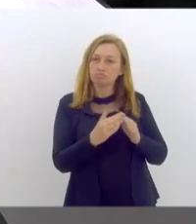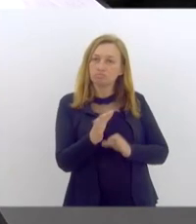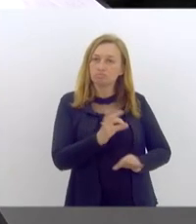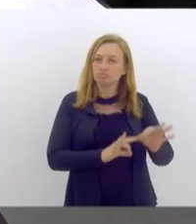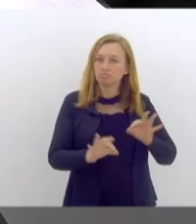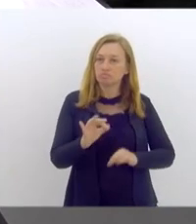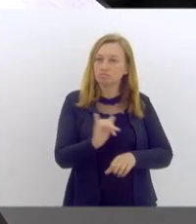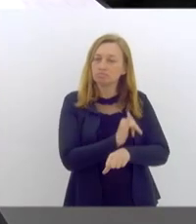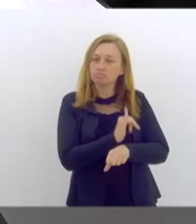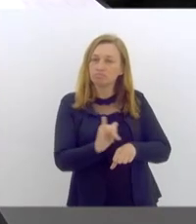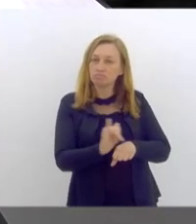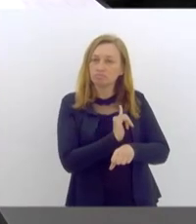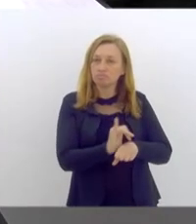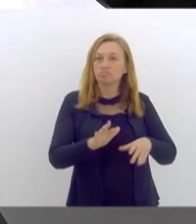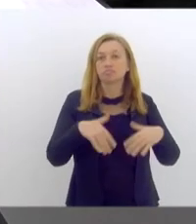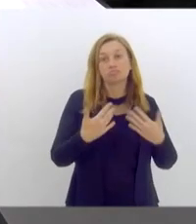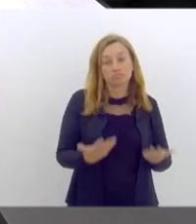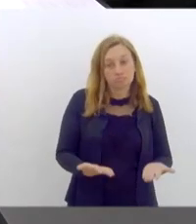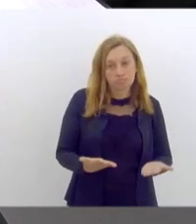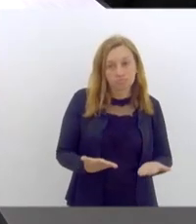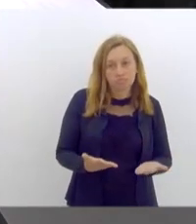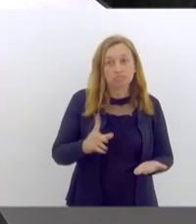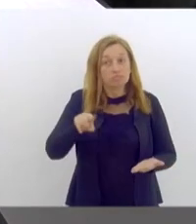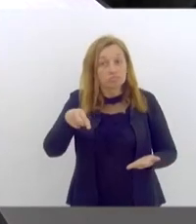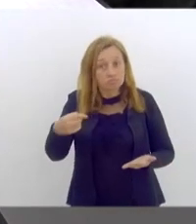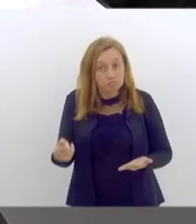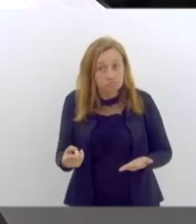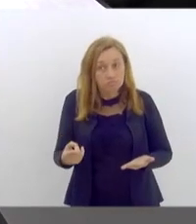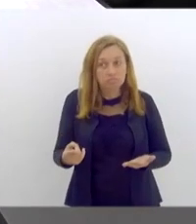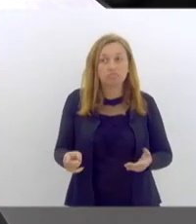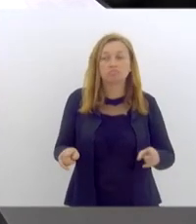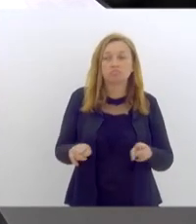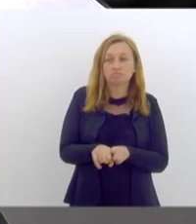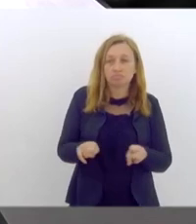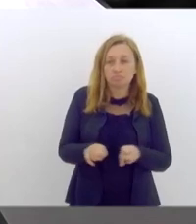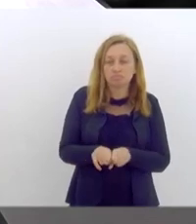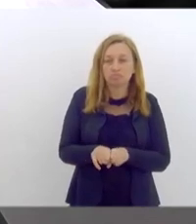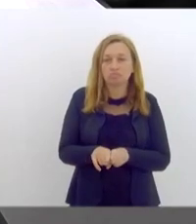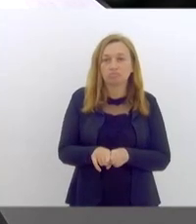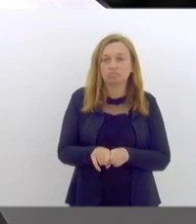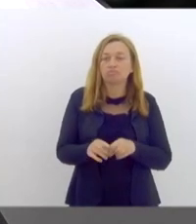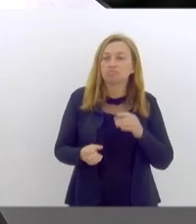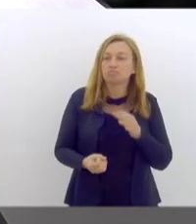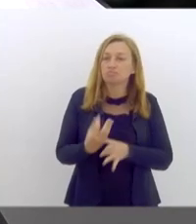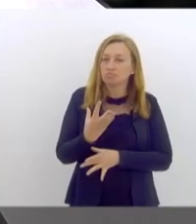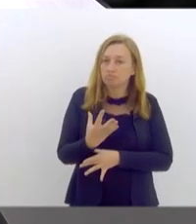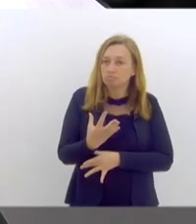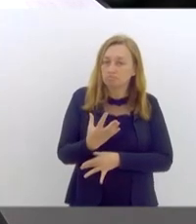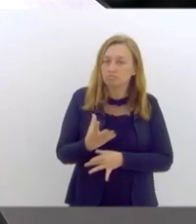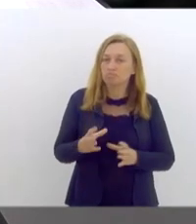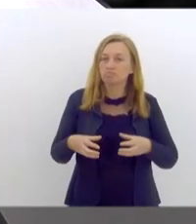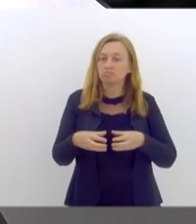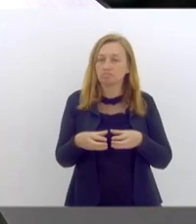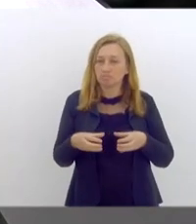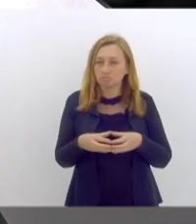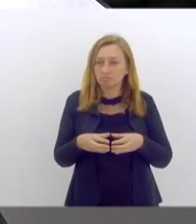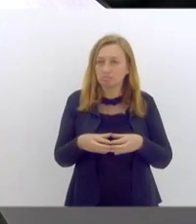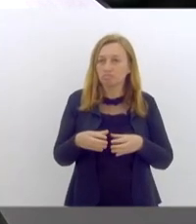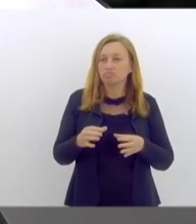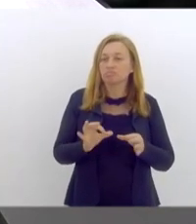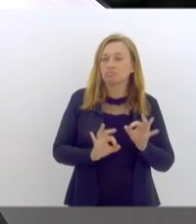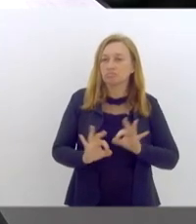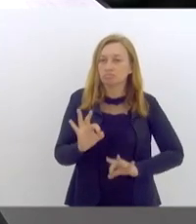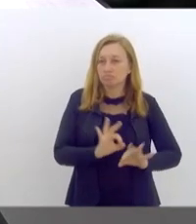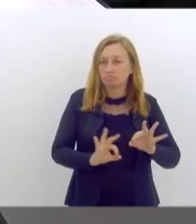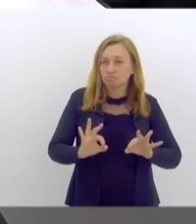estratégico então e tem outras ferramentas que estão sendo construídas pela equipe do planejamento